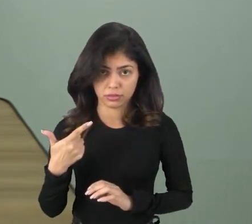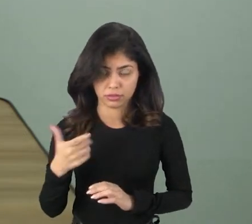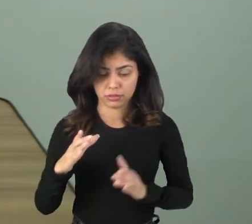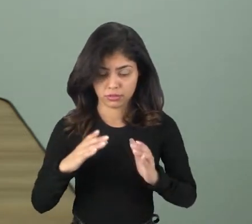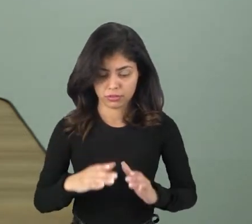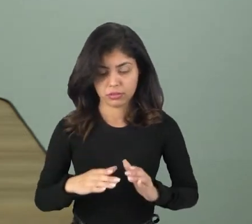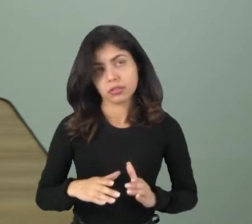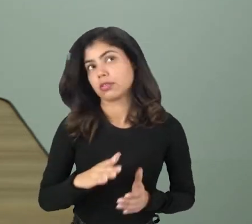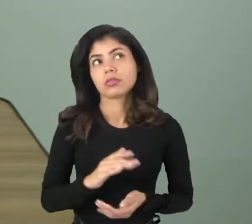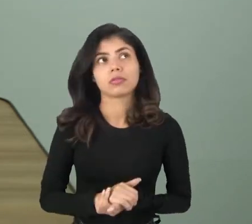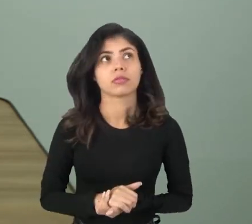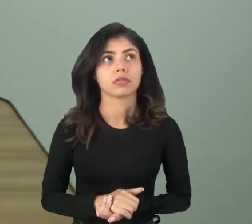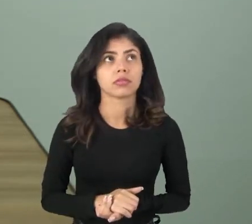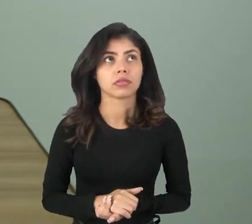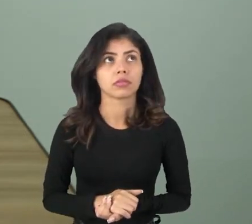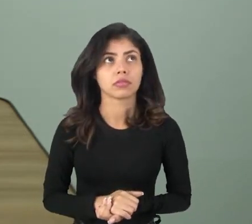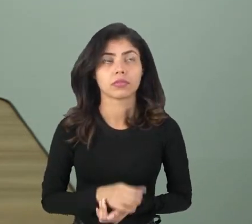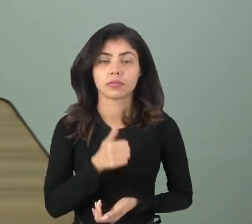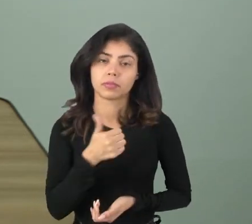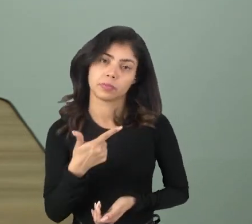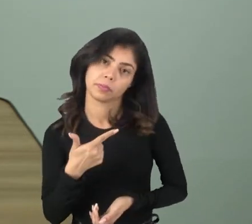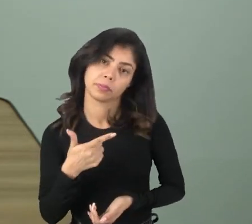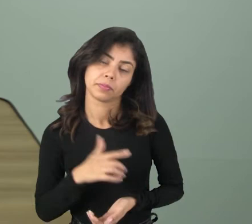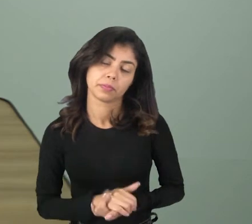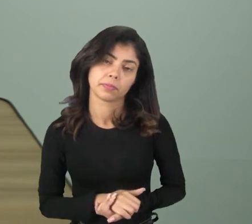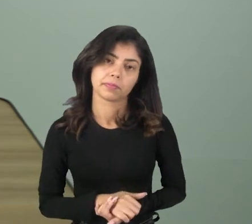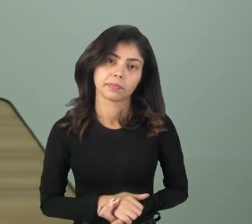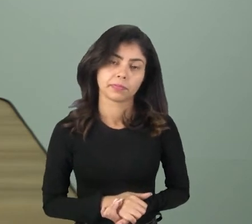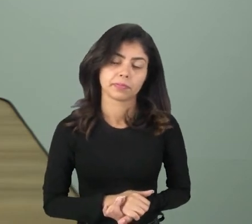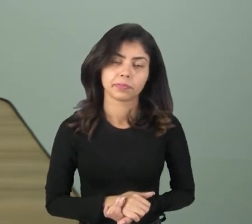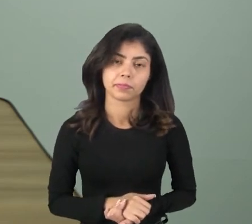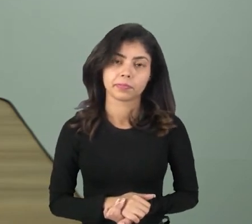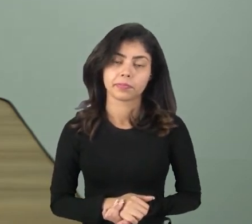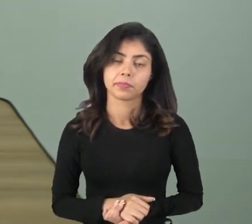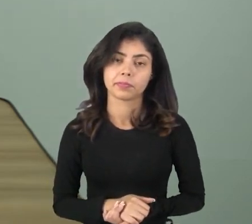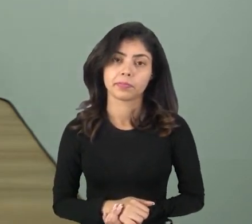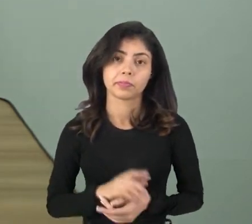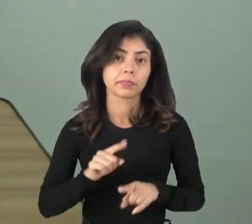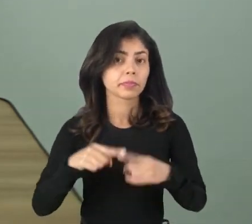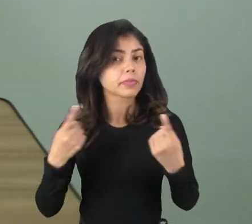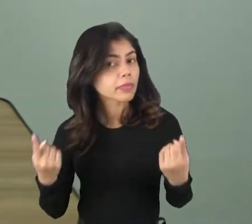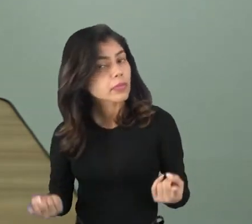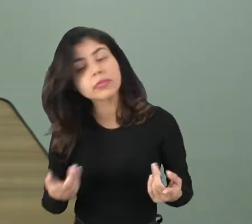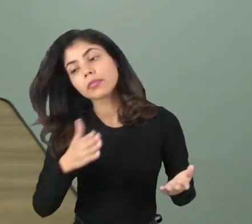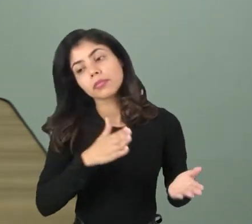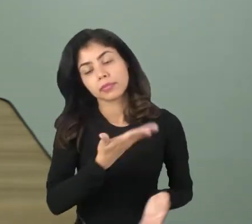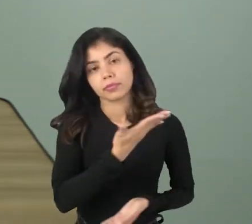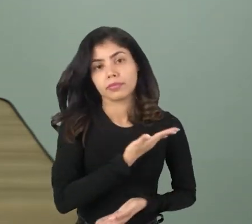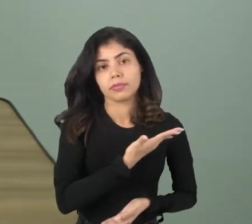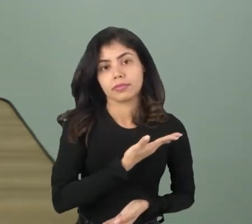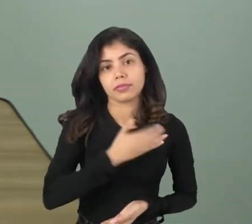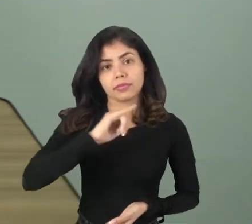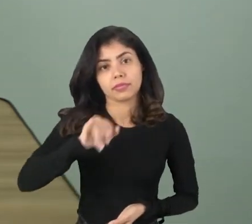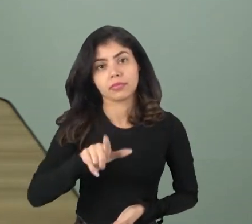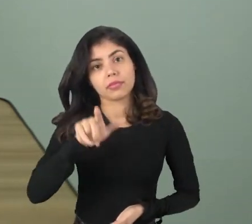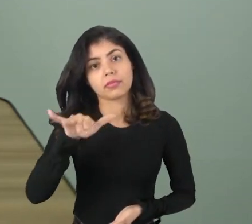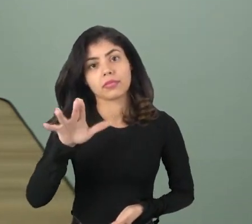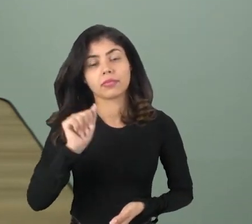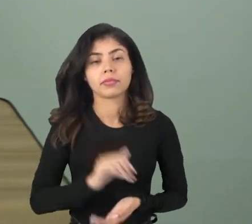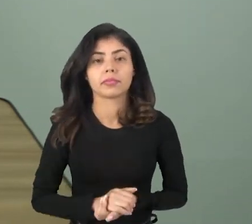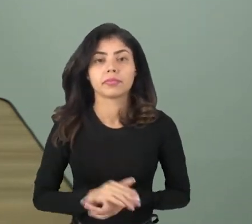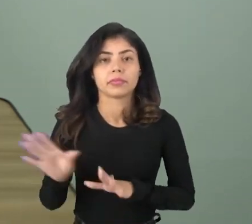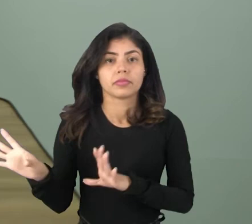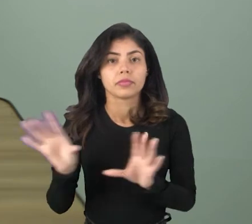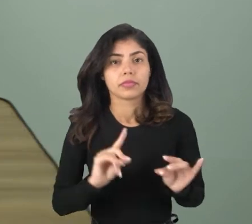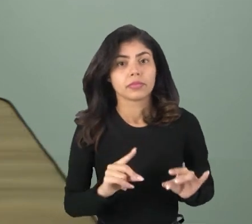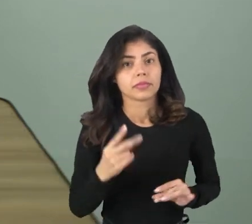de sorvete, né? Ela comprou 12 potes de sorvete. Mas a colega dela, a Júlia, trouxe para